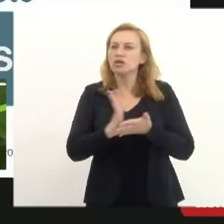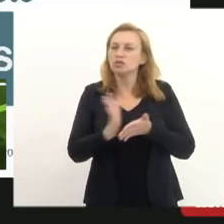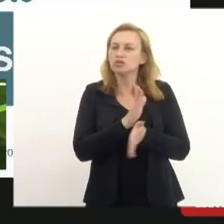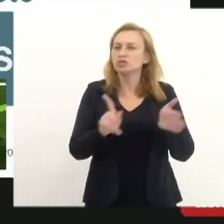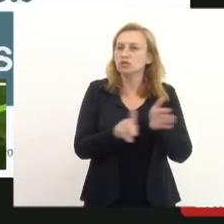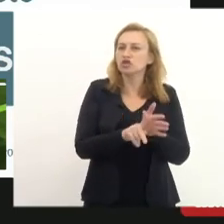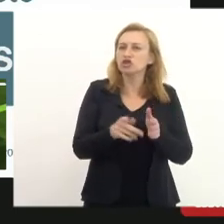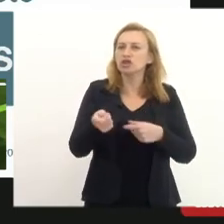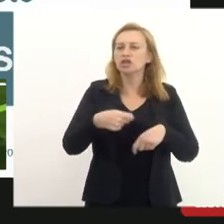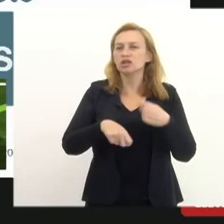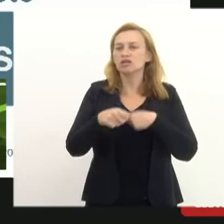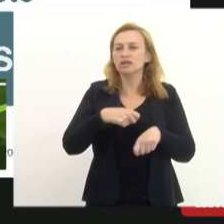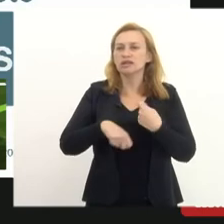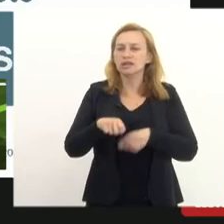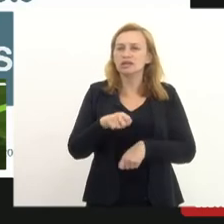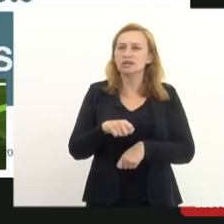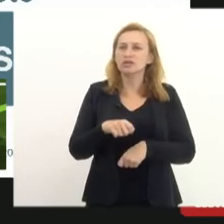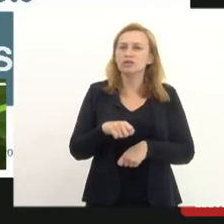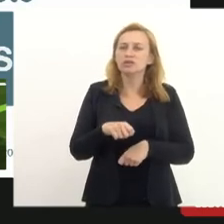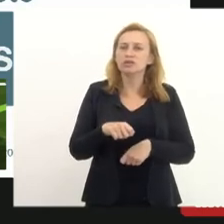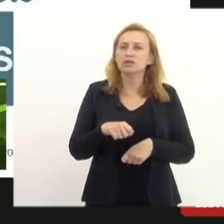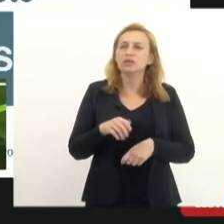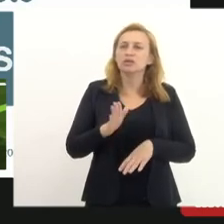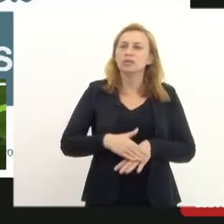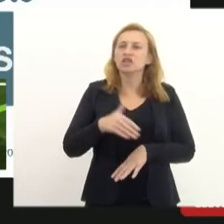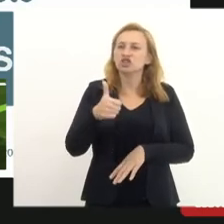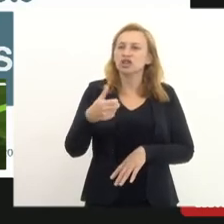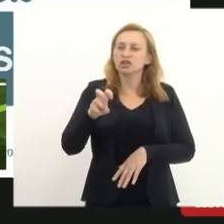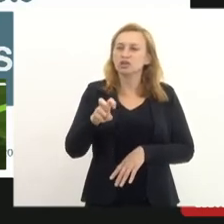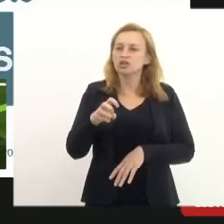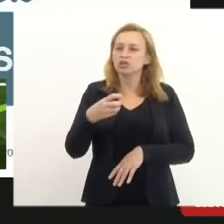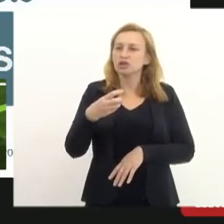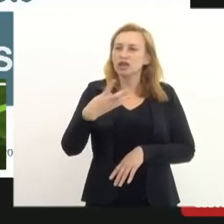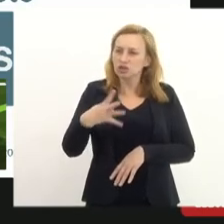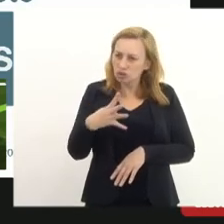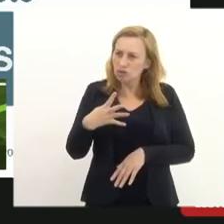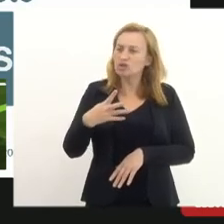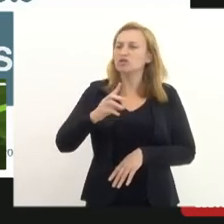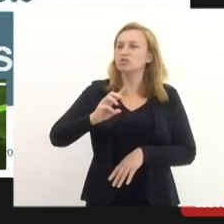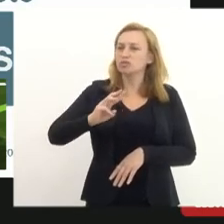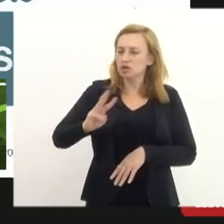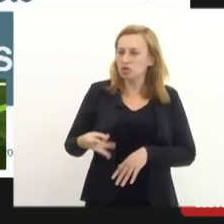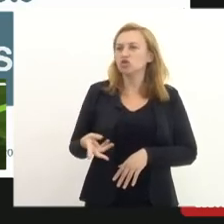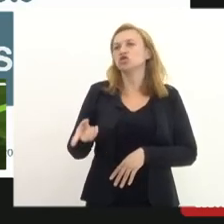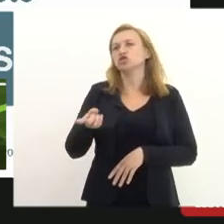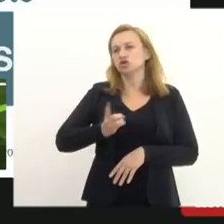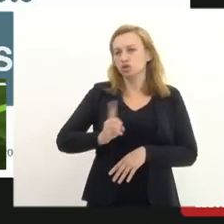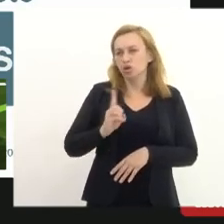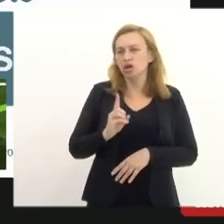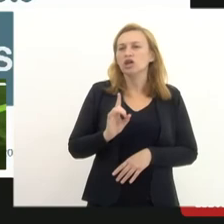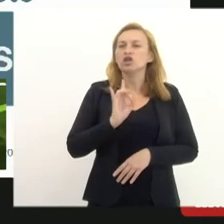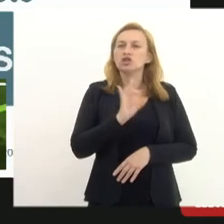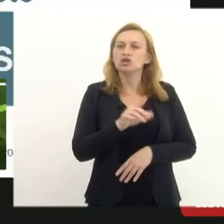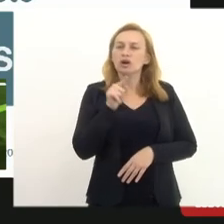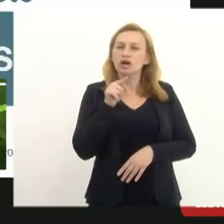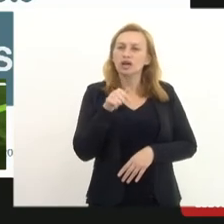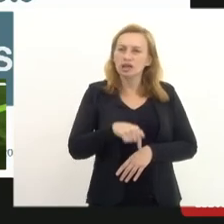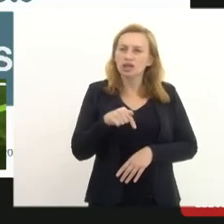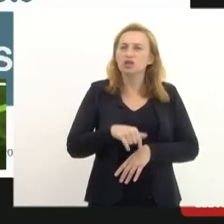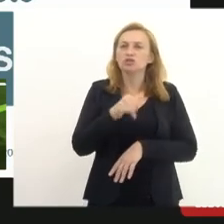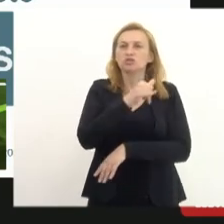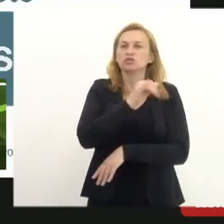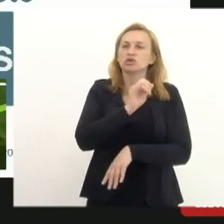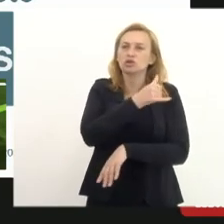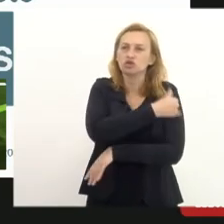negociação, mais 14 milhões de dólares. Isso somente aqui no Rio de